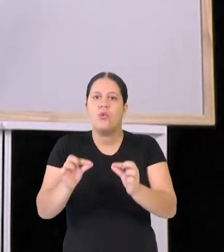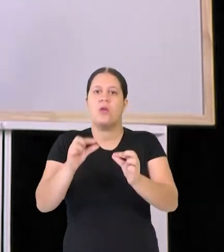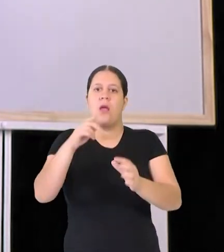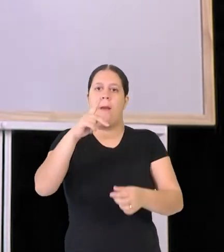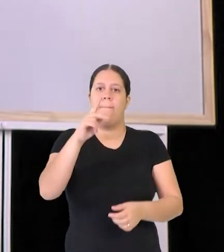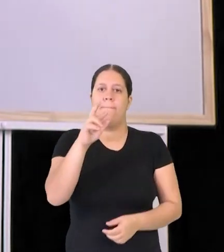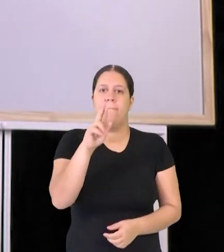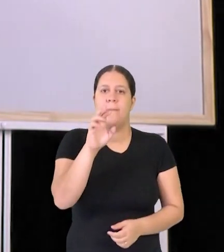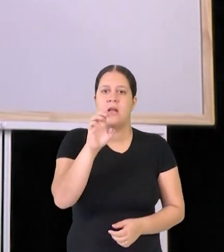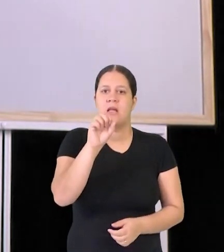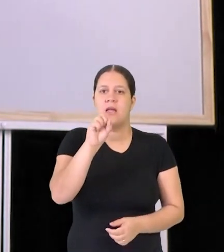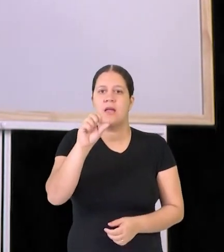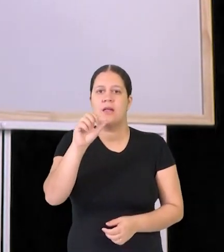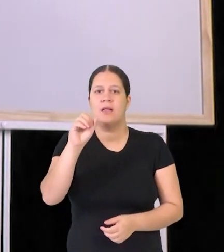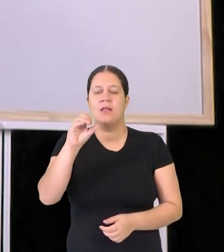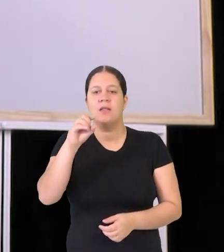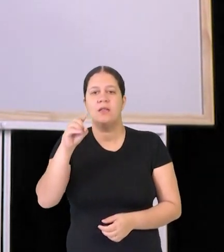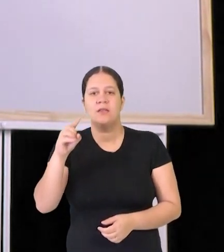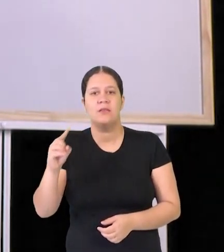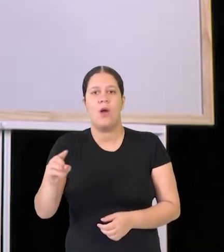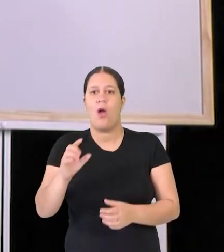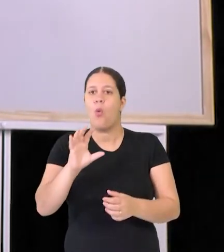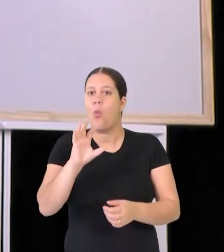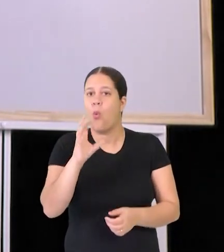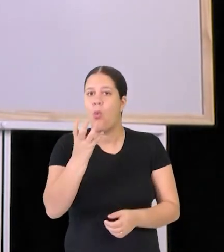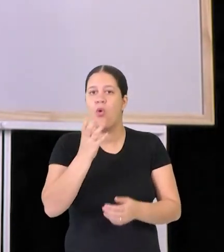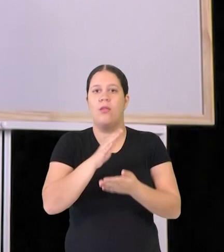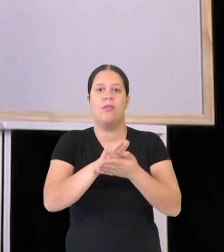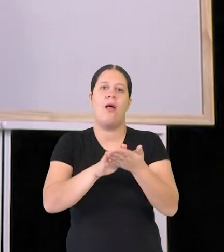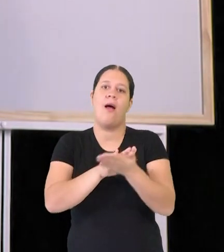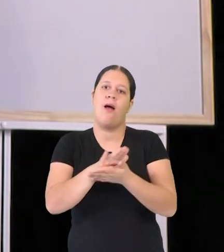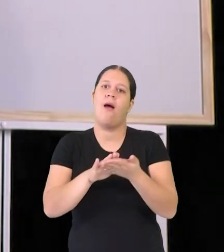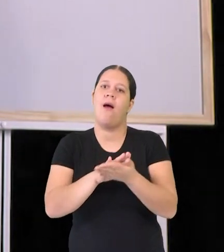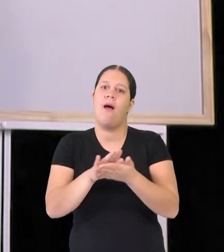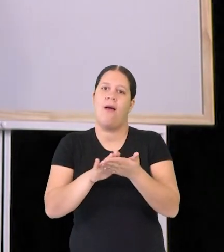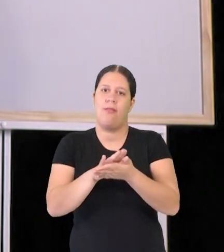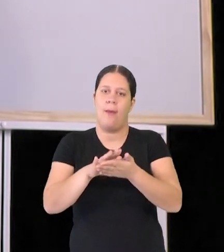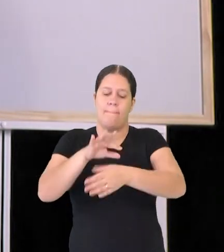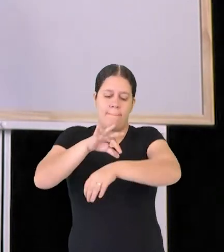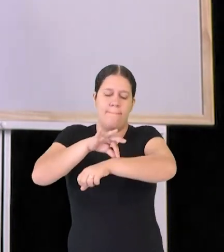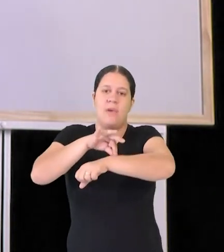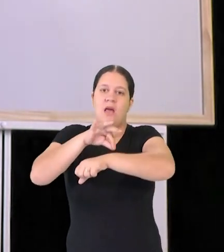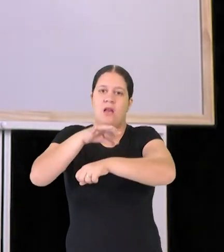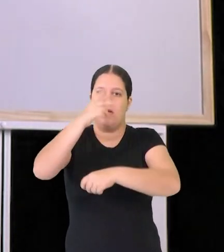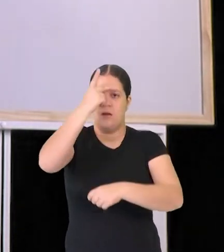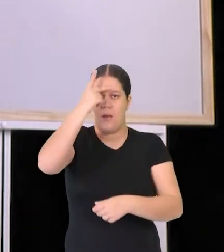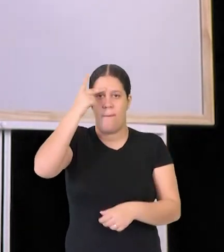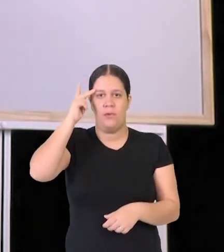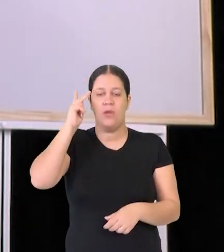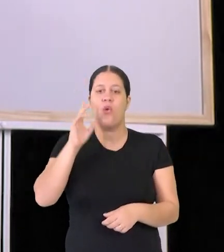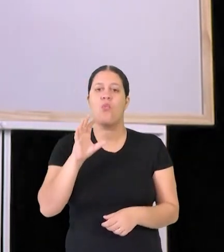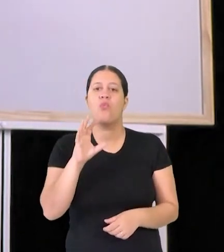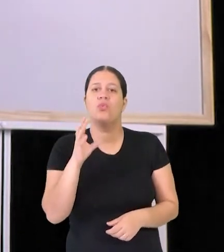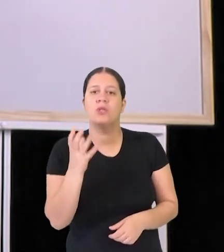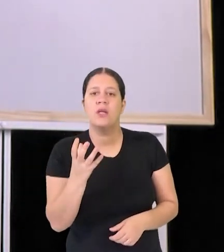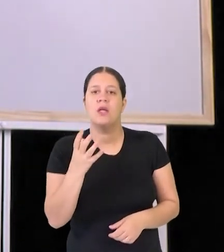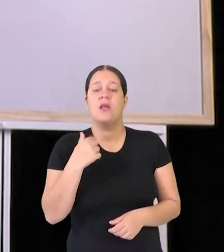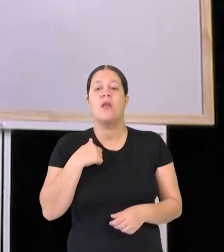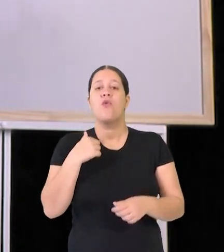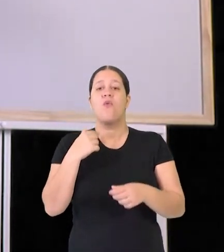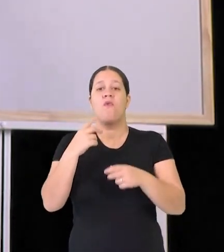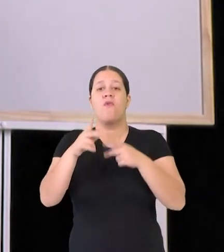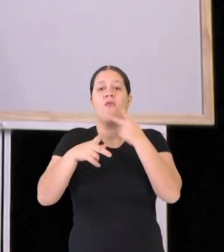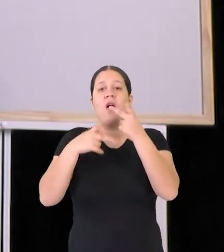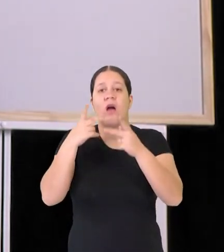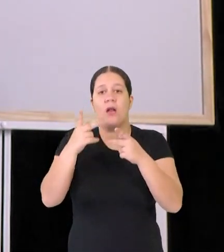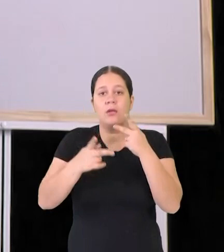pressão diminui, ele não é suficiente para furar a pele da pessoa, beleza? Então o que é que acontece aqui? Por que eu estou falando disso tudo?